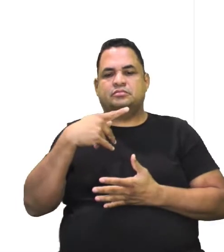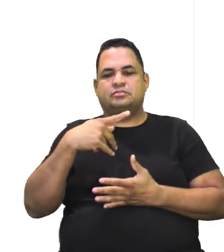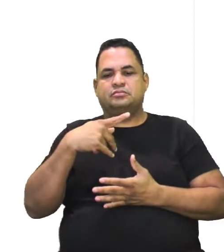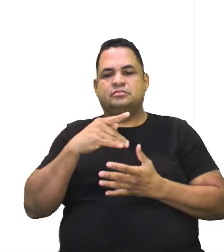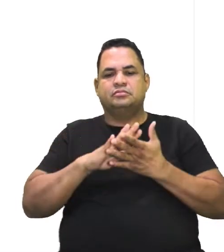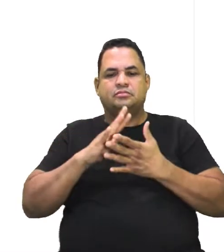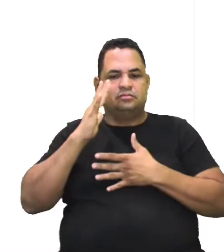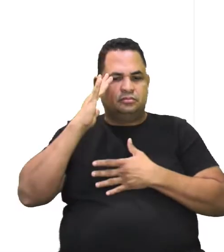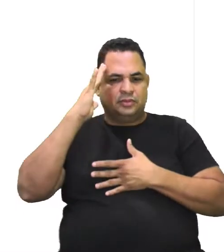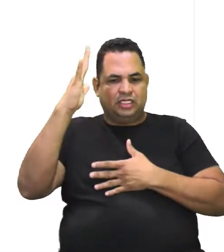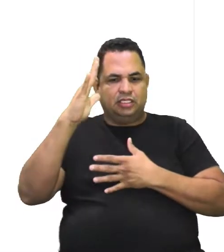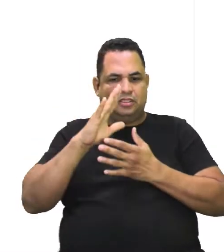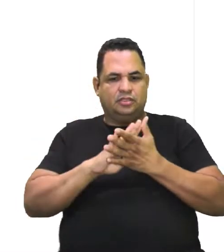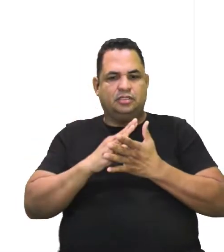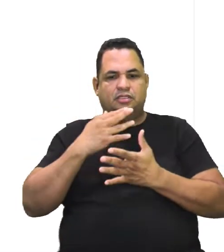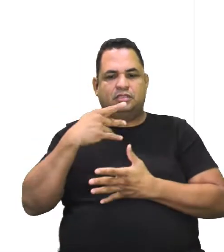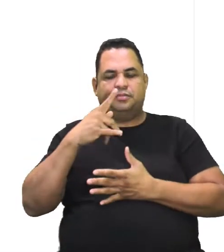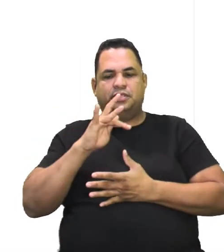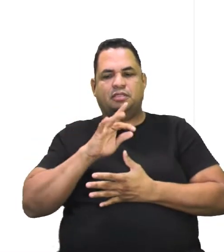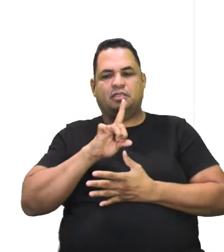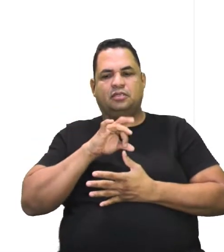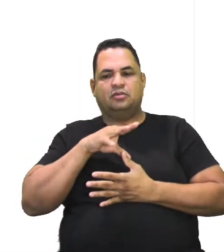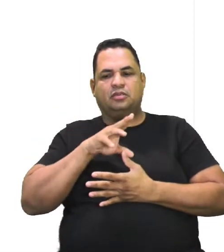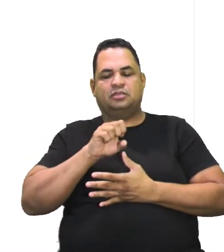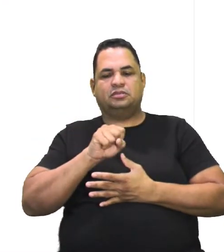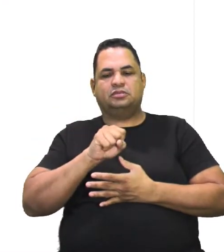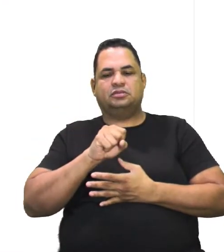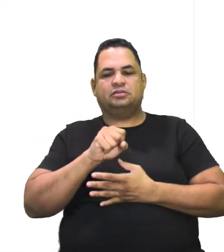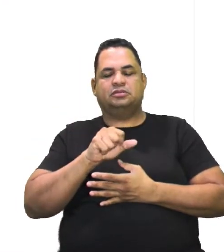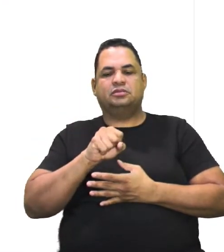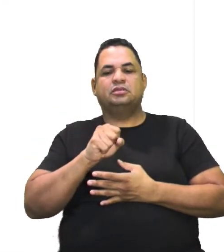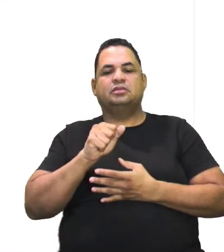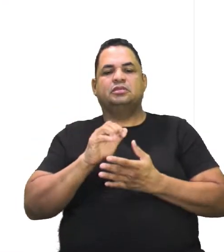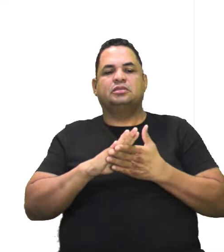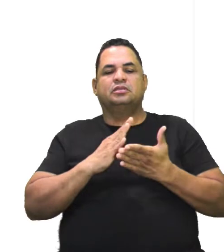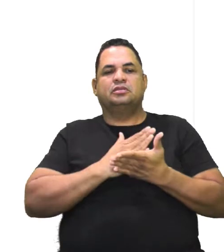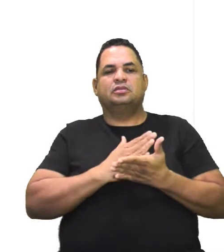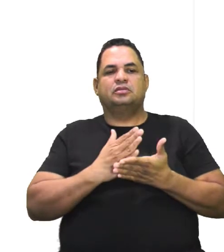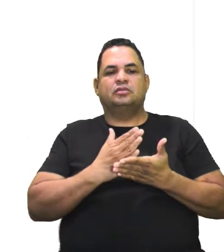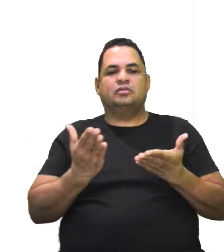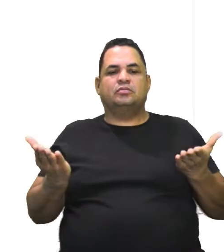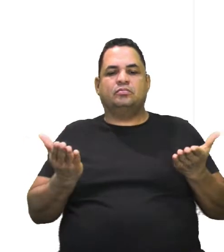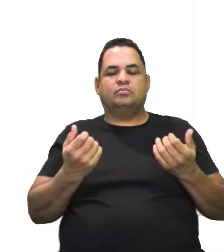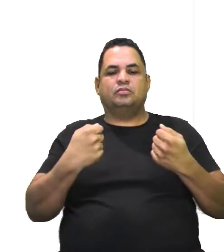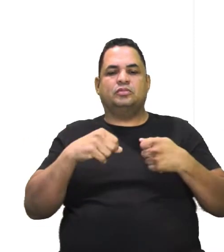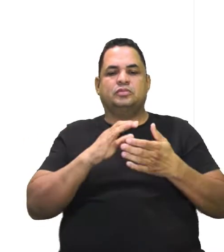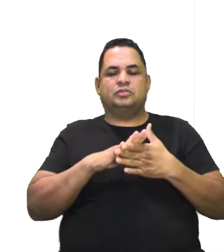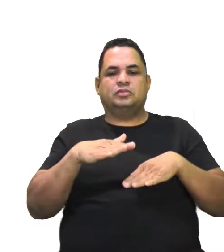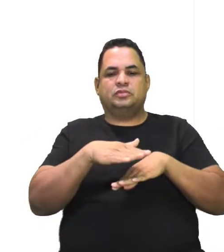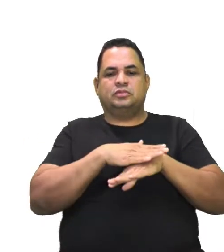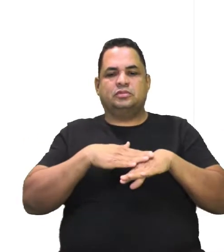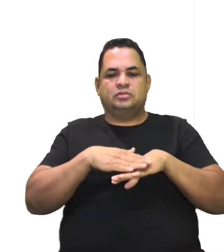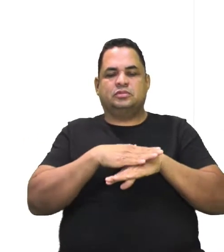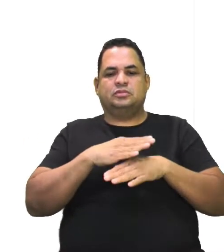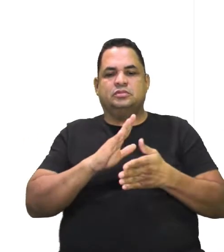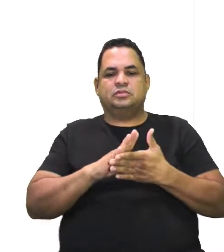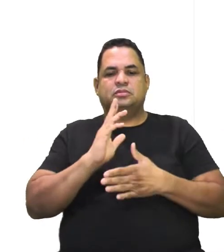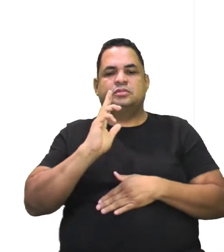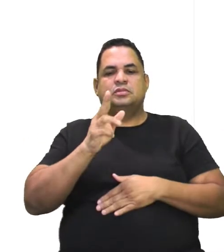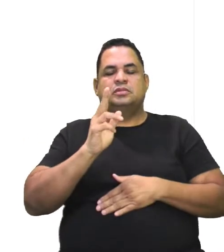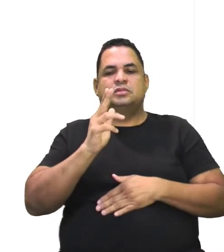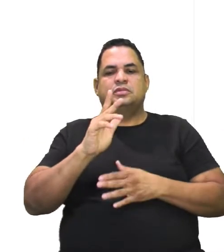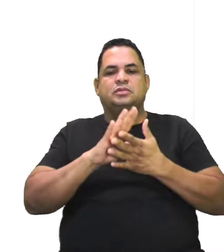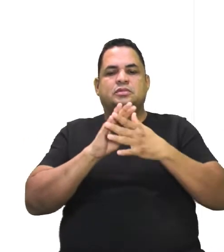de Pitágoras. E olha que legal, né? E aí a gente pode conversar com eles aqui. O teorema de Pitágoras a gente